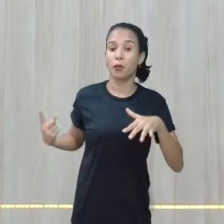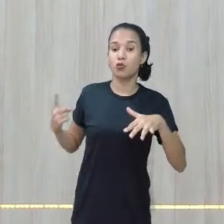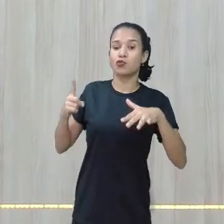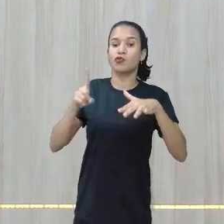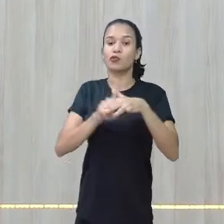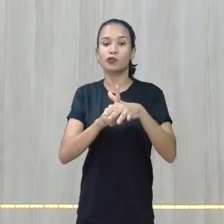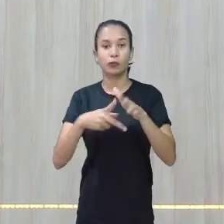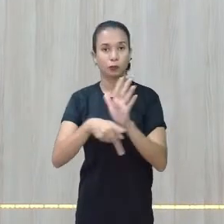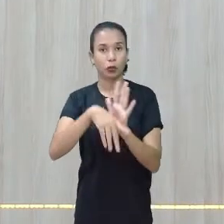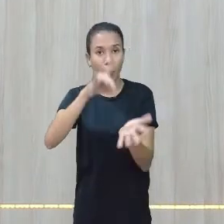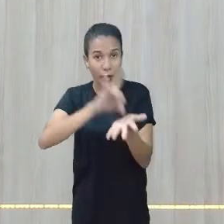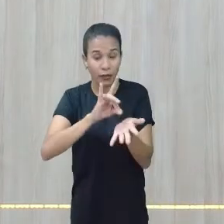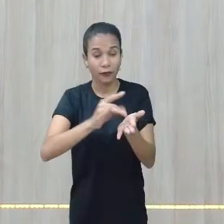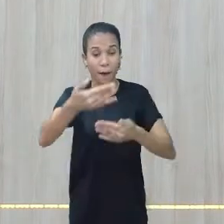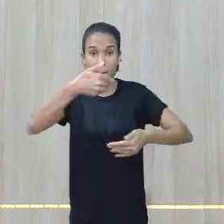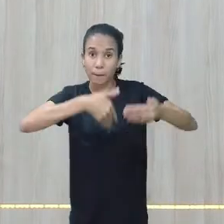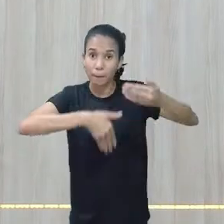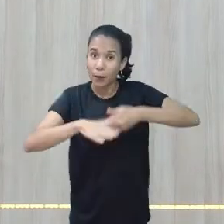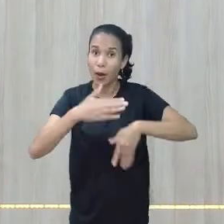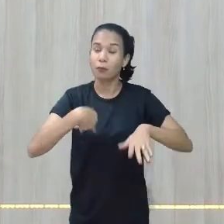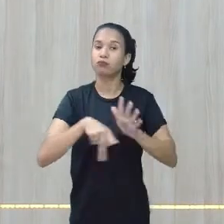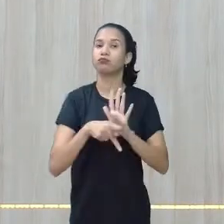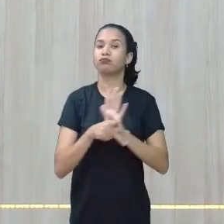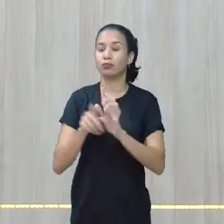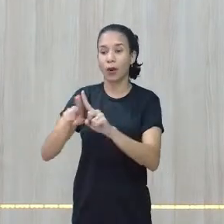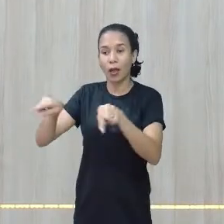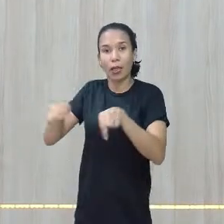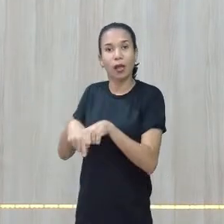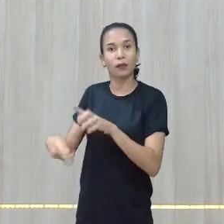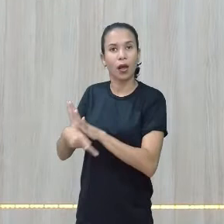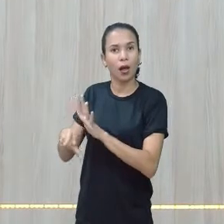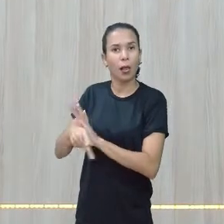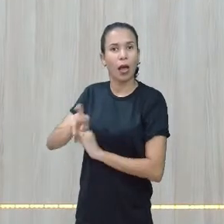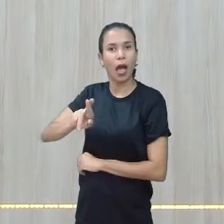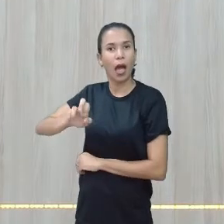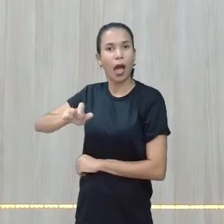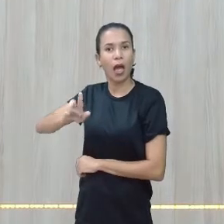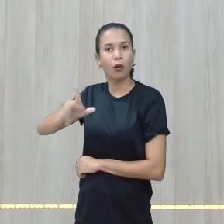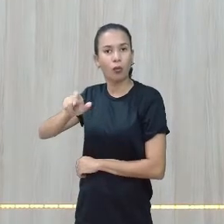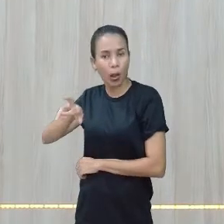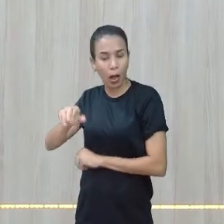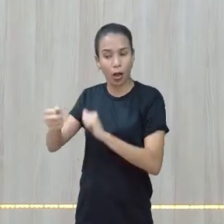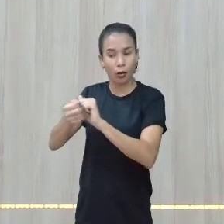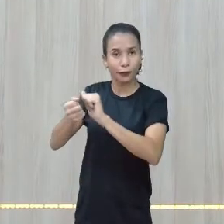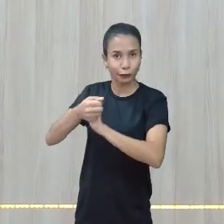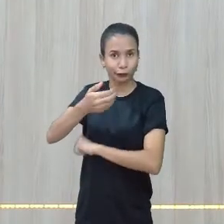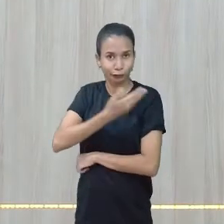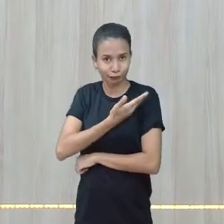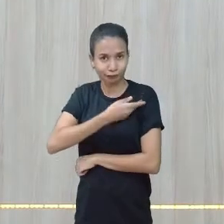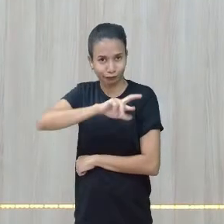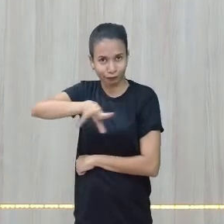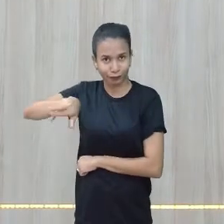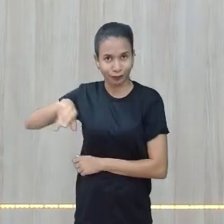inserido de verdade, participando lá na sala regular, junto com os colegas, junto com seus pares.